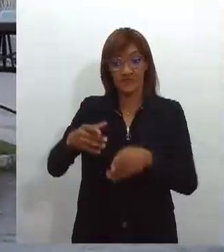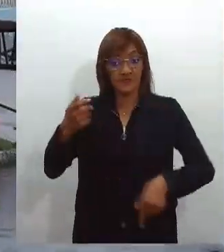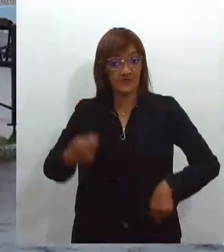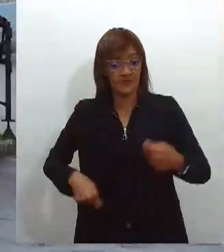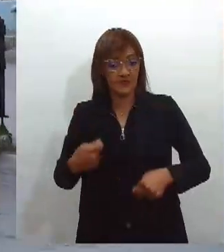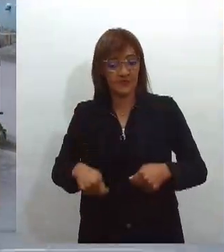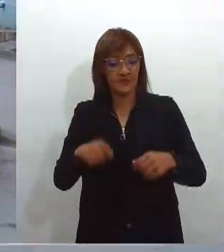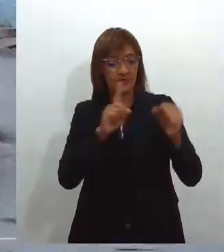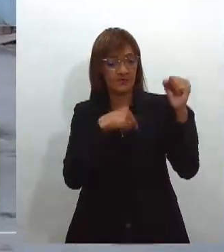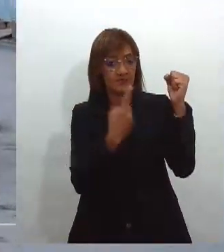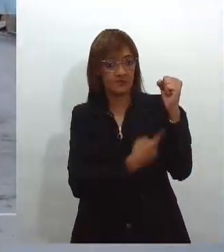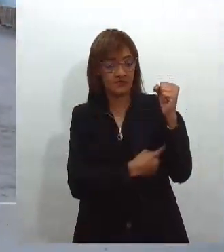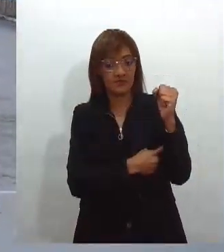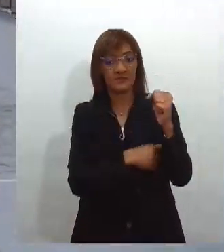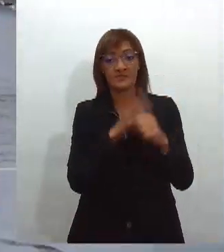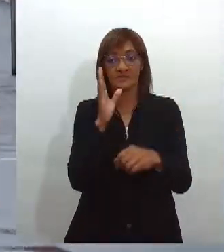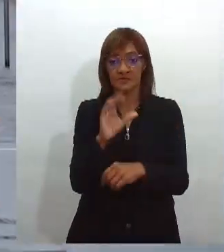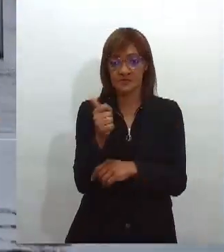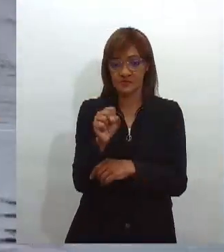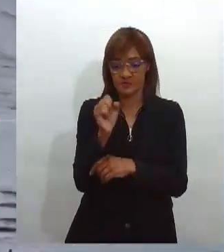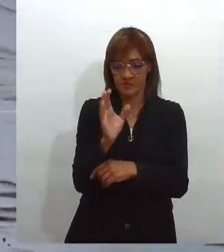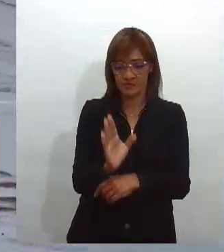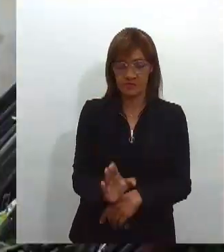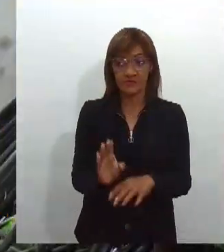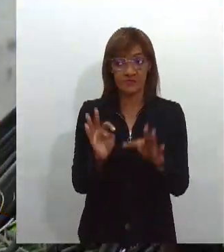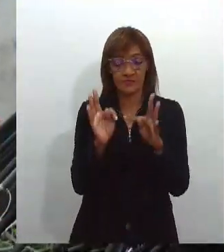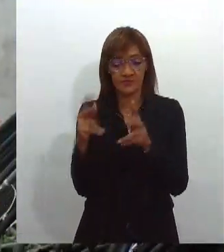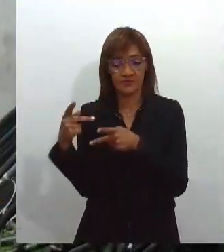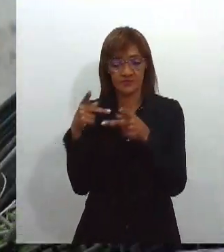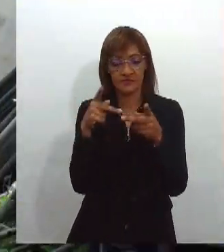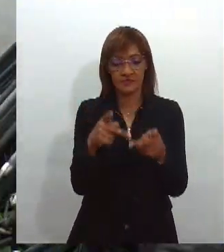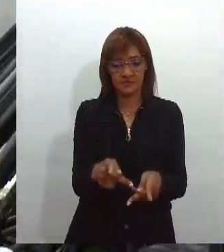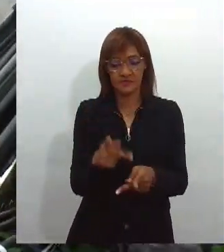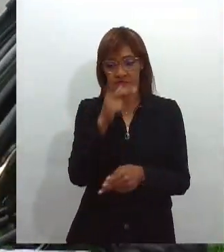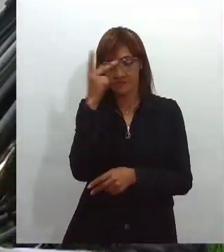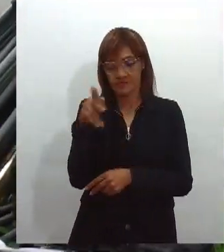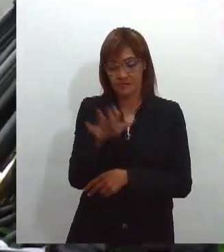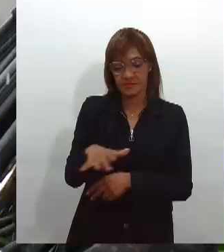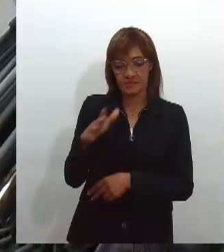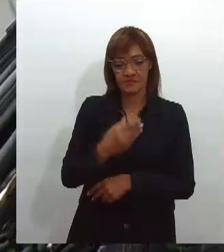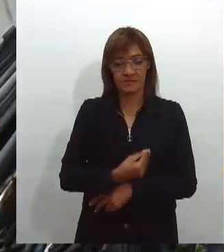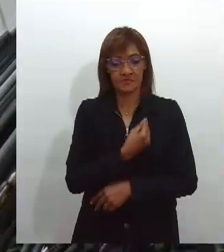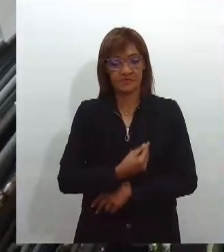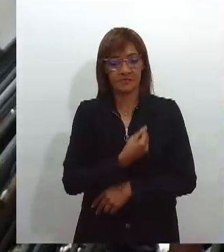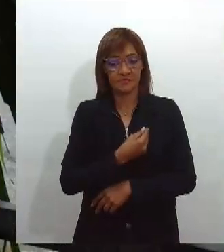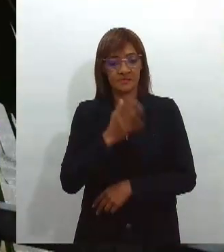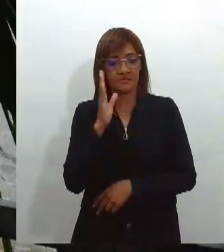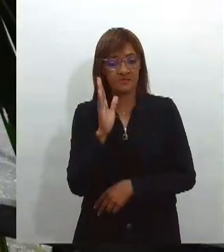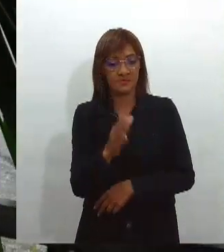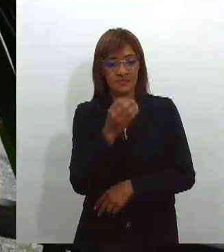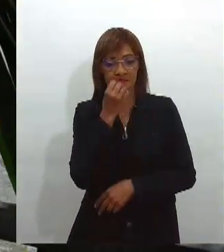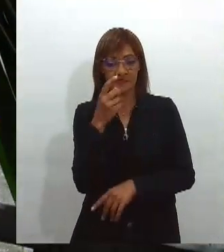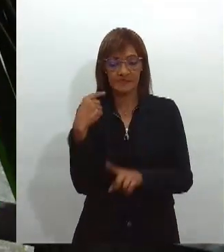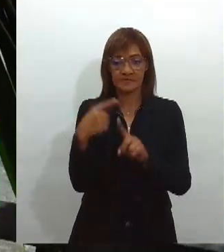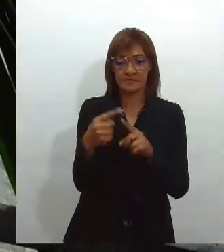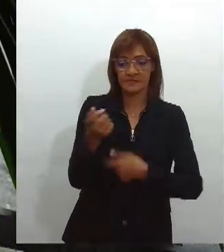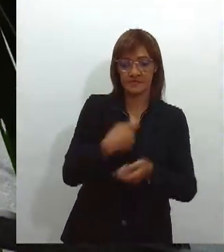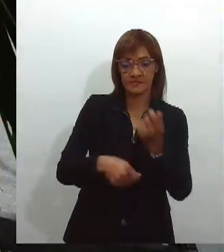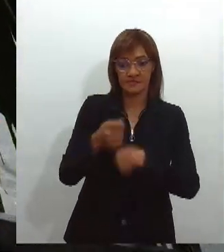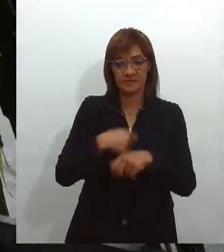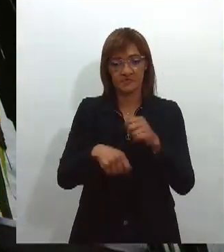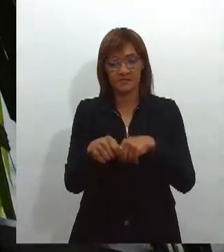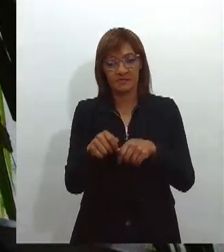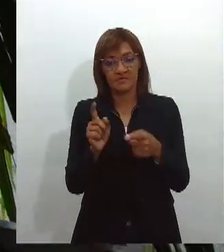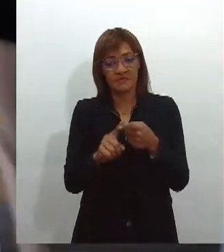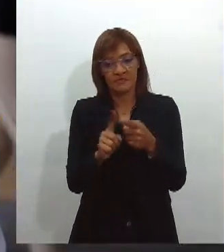promete agitar os moradores e visitantes da região, impactando positivamente a economia local, além, claro, de